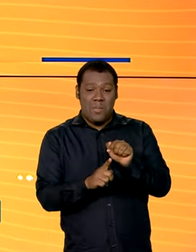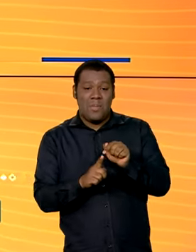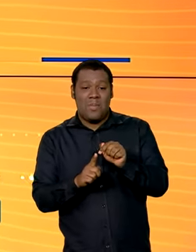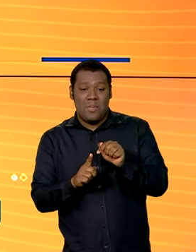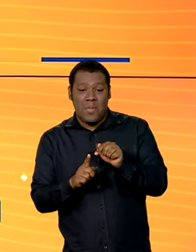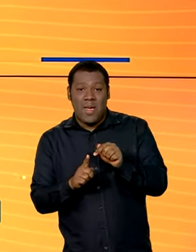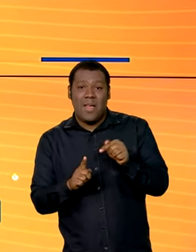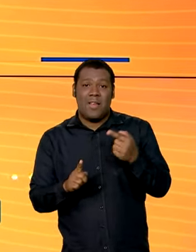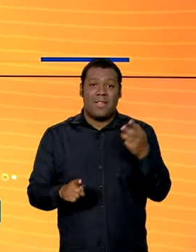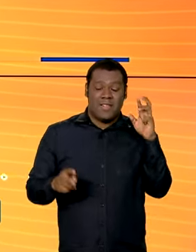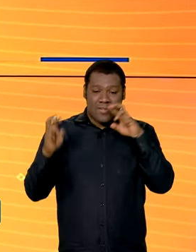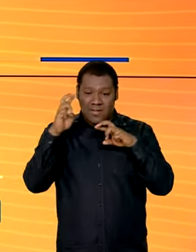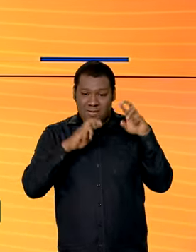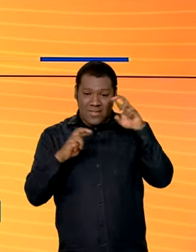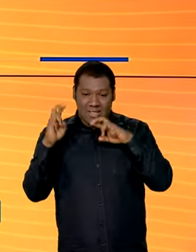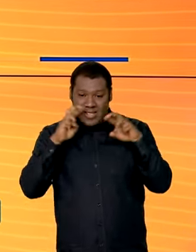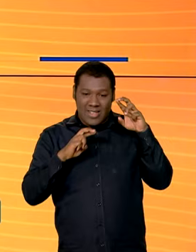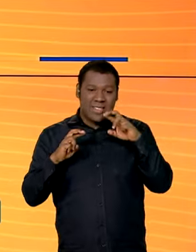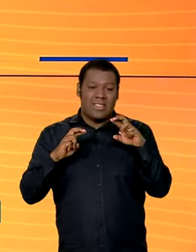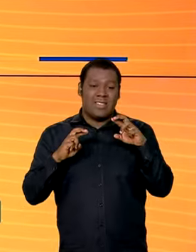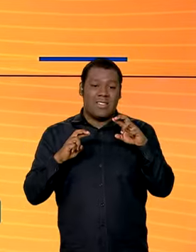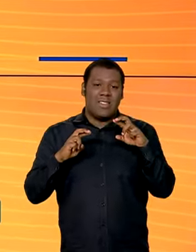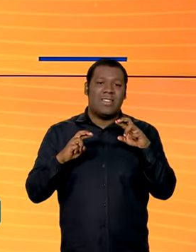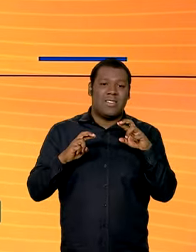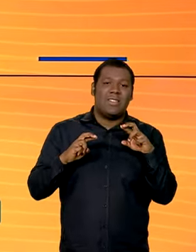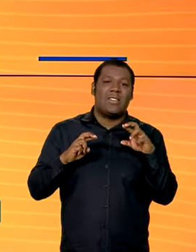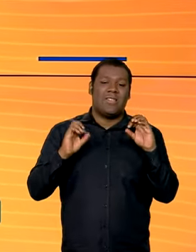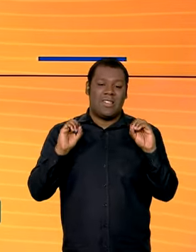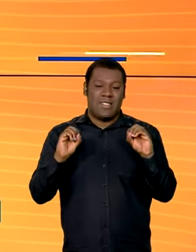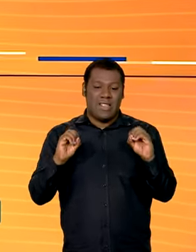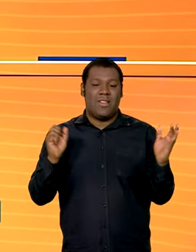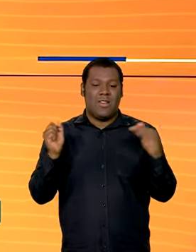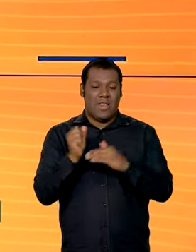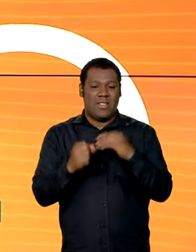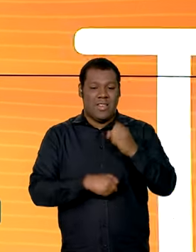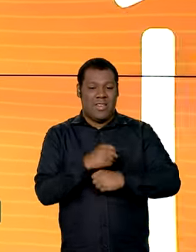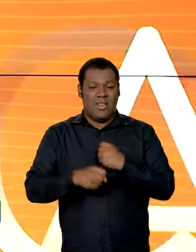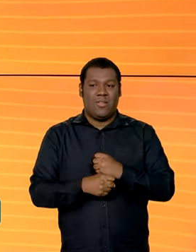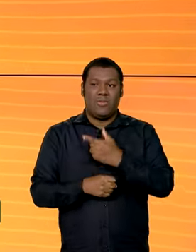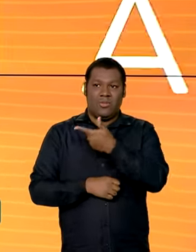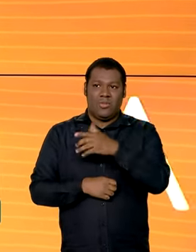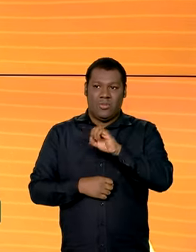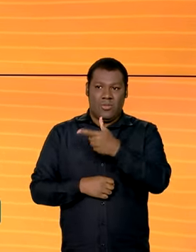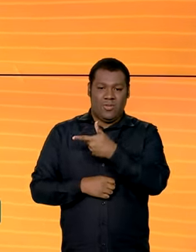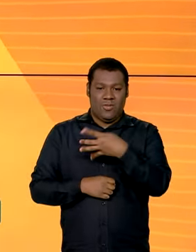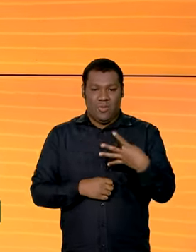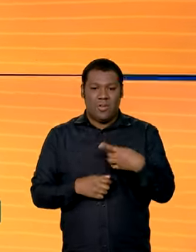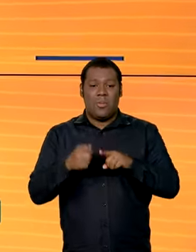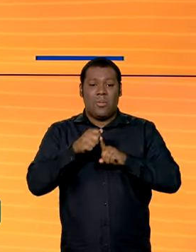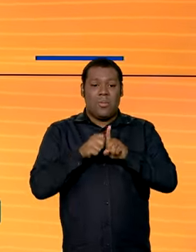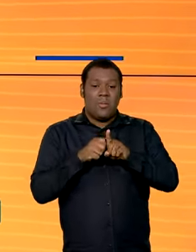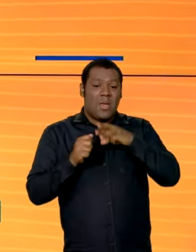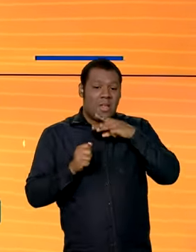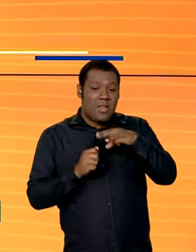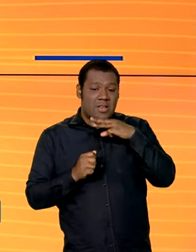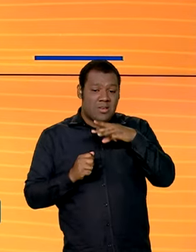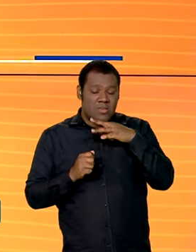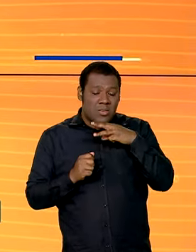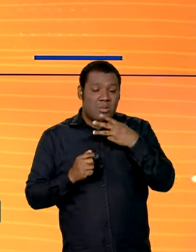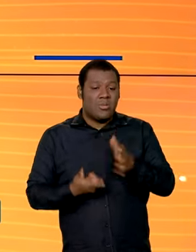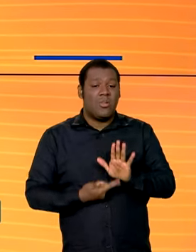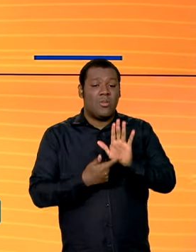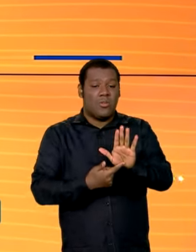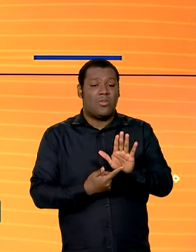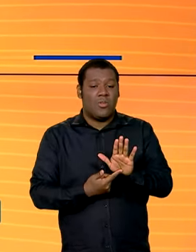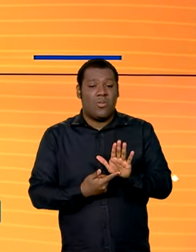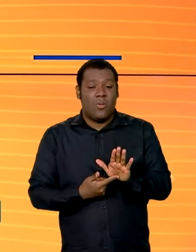zero para 2024. O mês de março apresentou uma redução no déficit de quase 80%